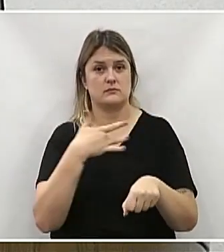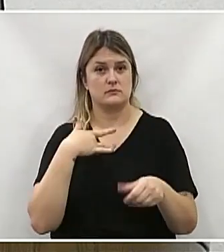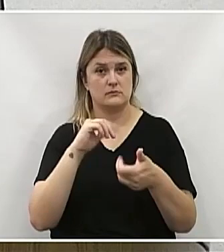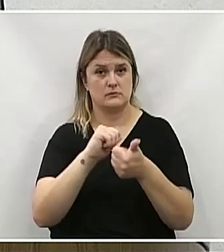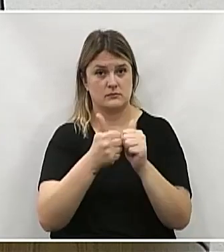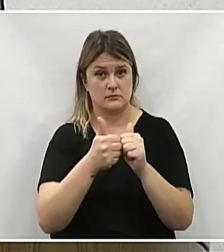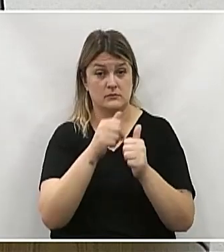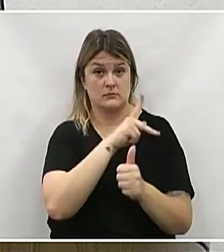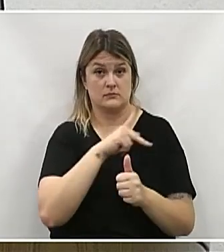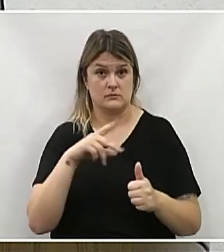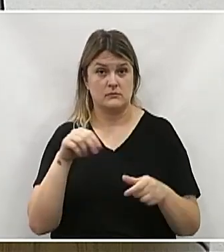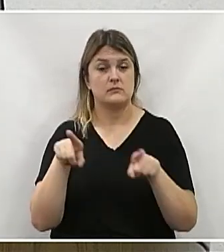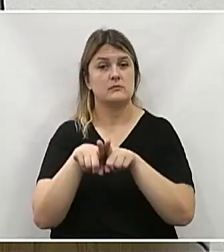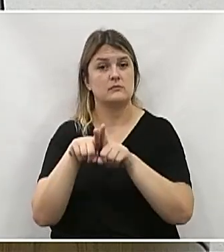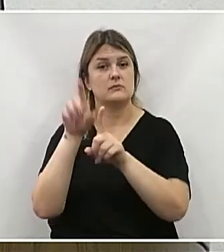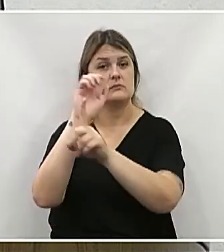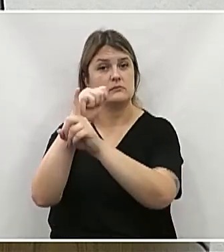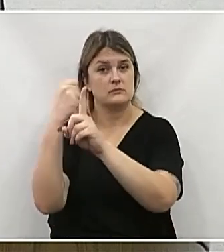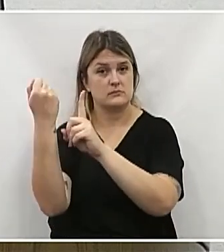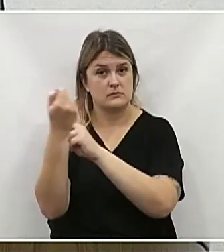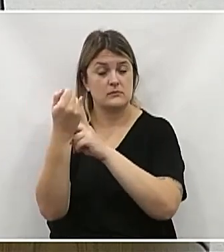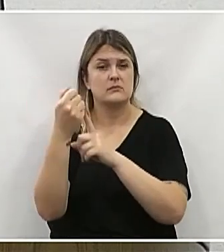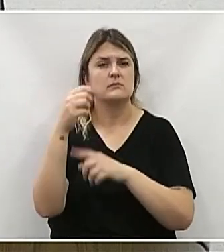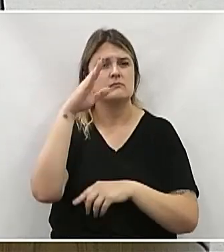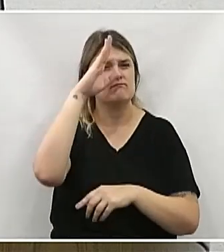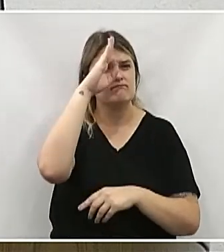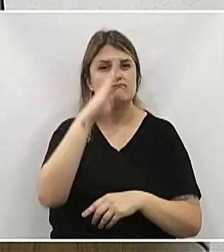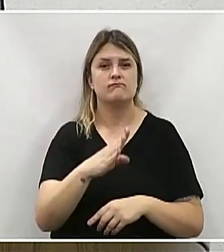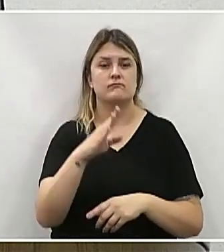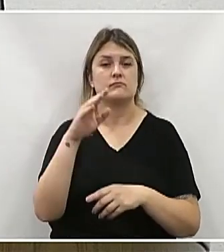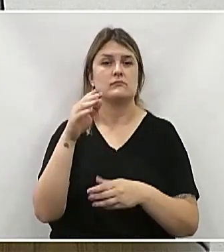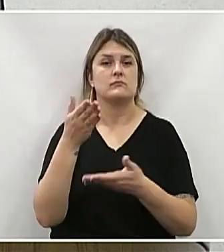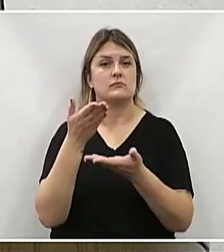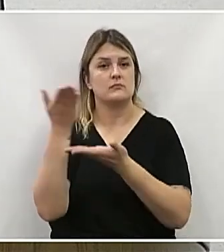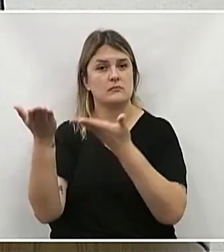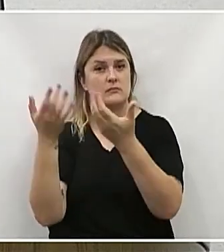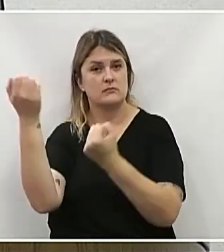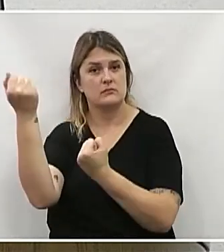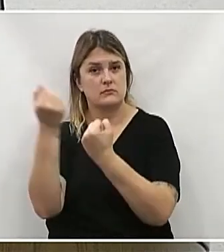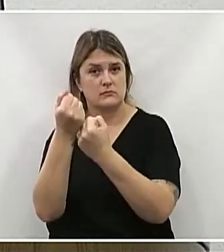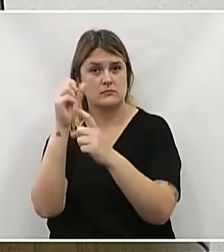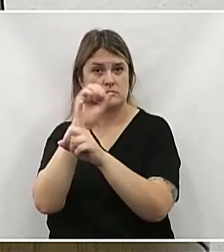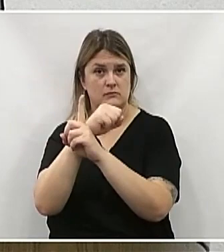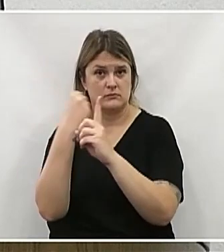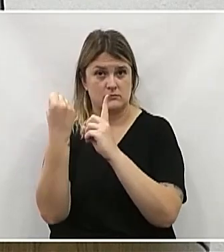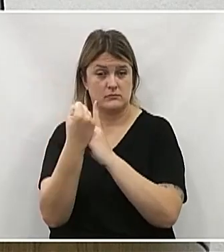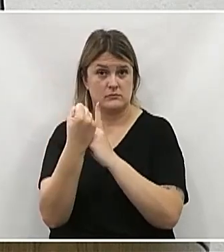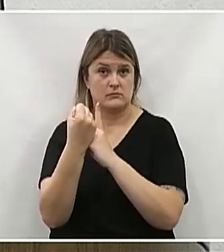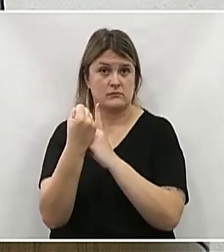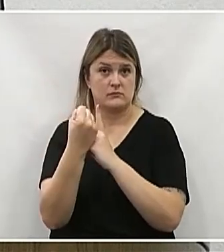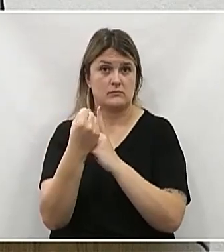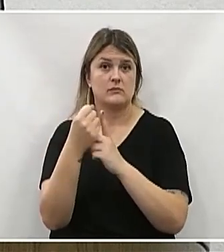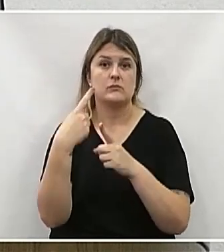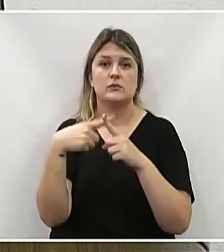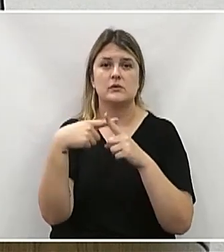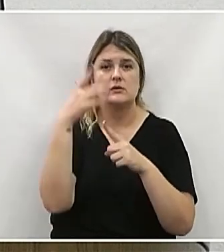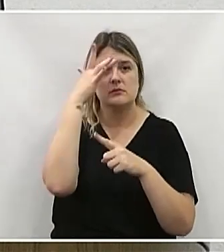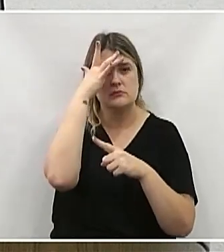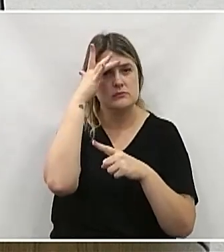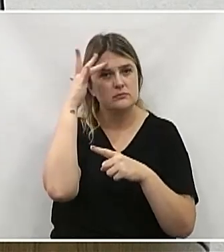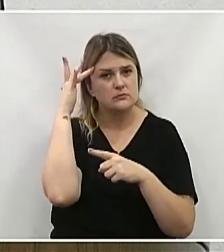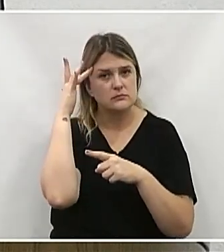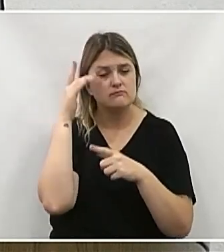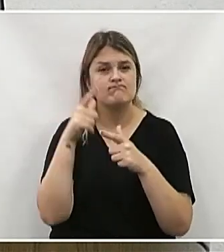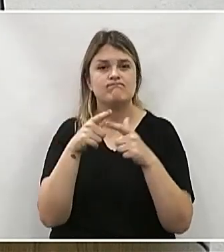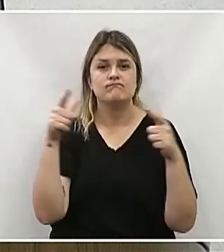e também da Assistência Social né Principalmente da assistência social que esta é uma questão que as pessoas acabam não